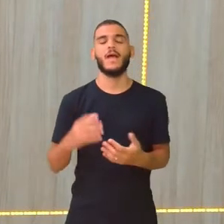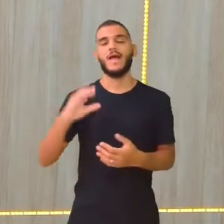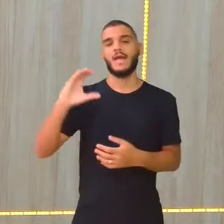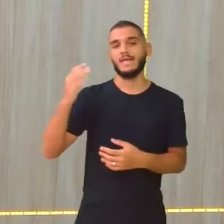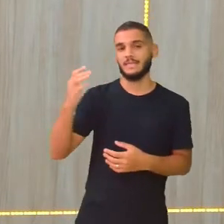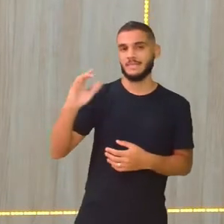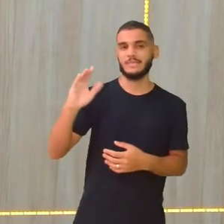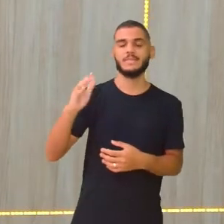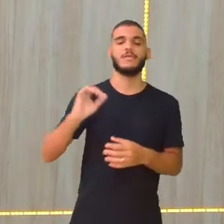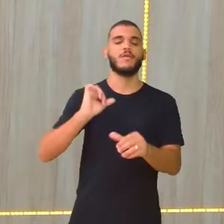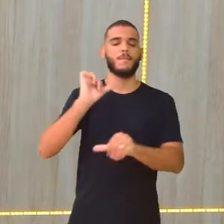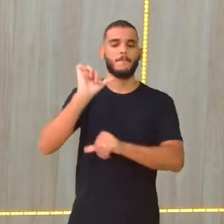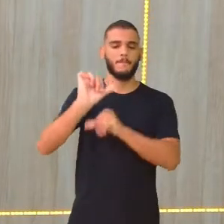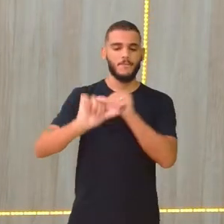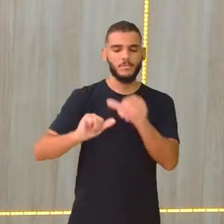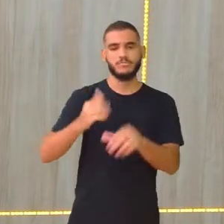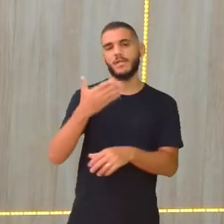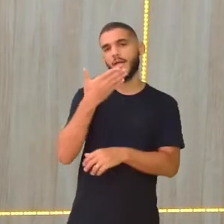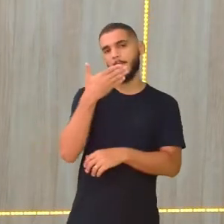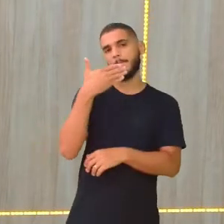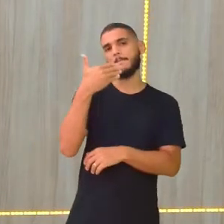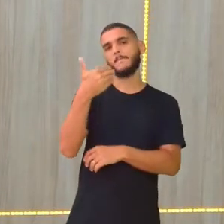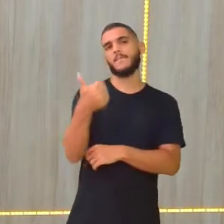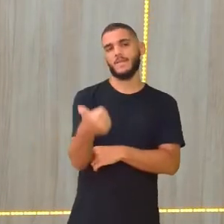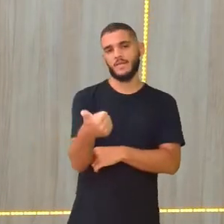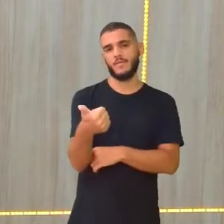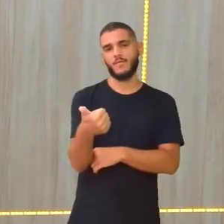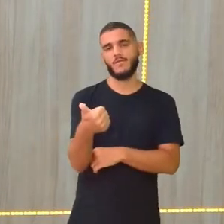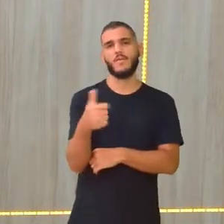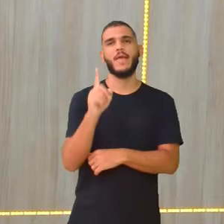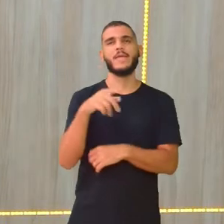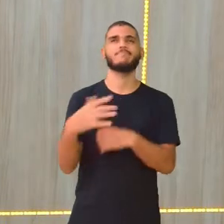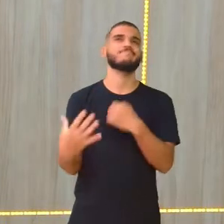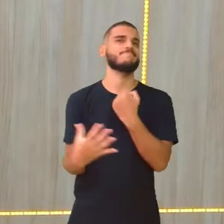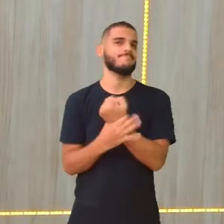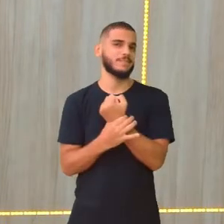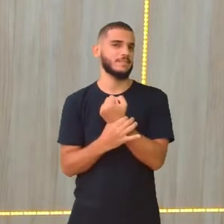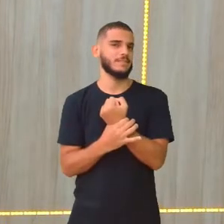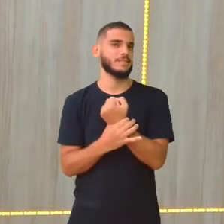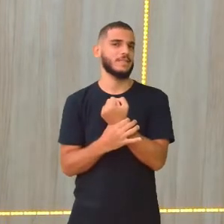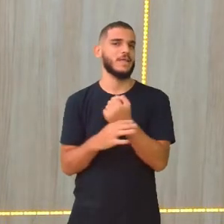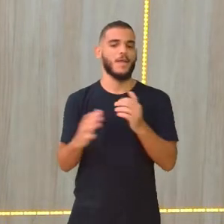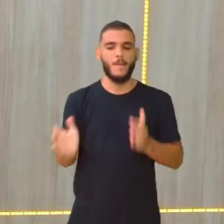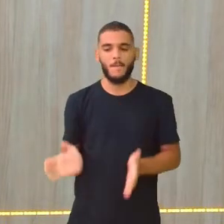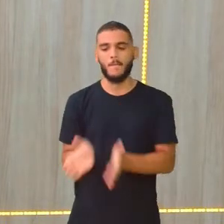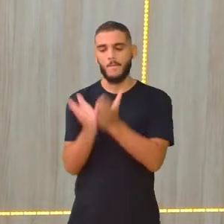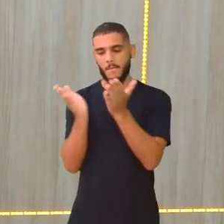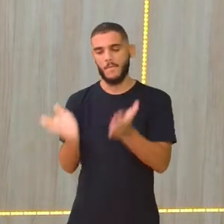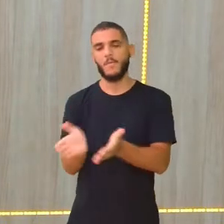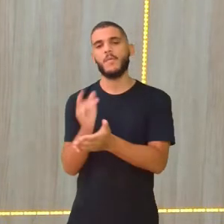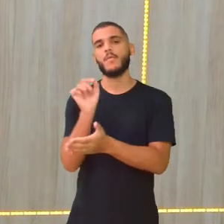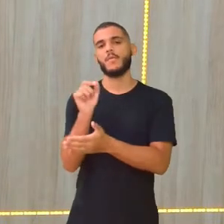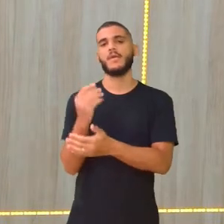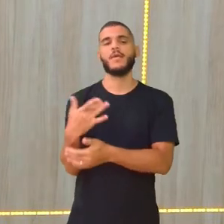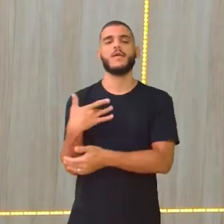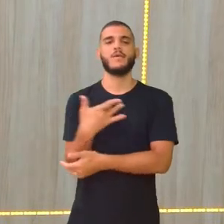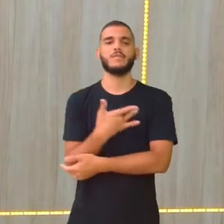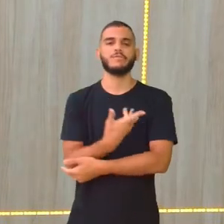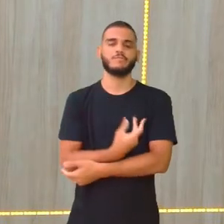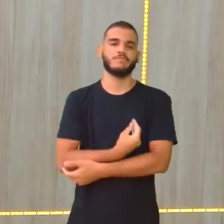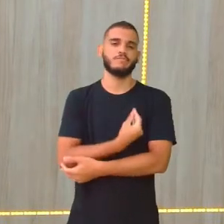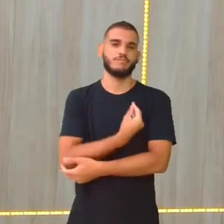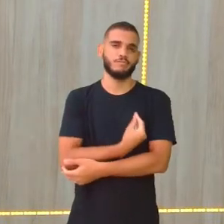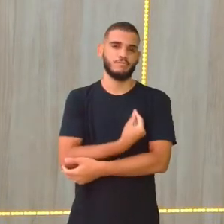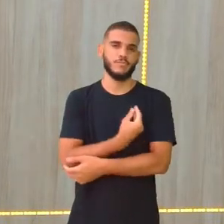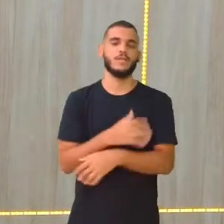para melhor, né? Vamos dizer assim, não é garantir, mas proporcionar qualidade de vida. Né? A gente não garante, mas porque